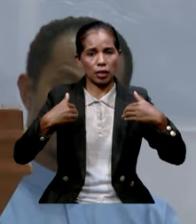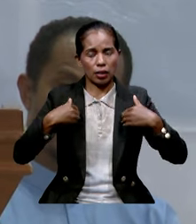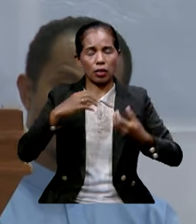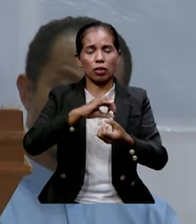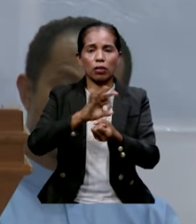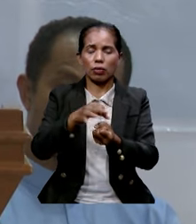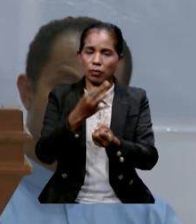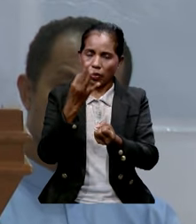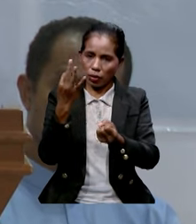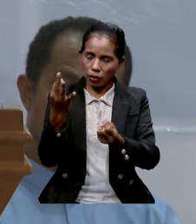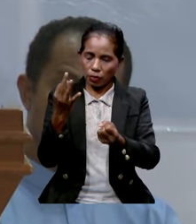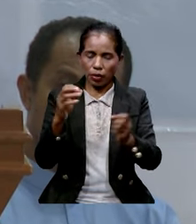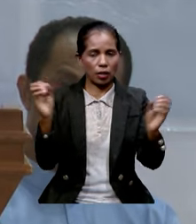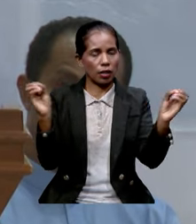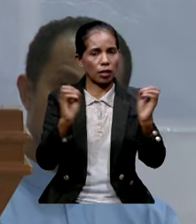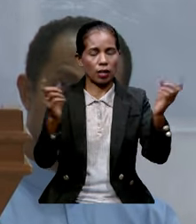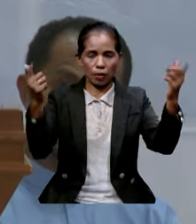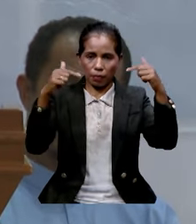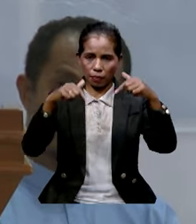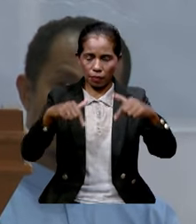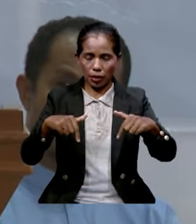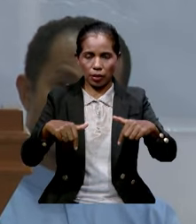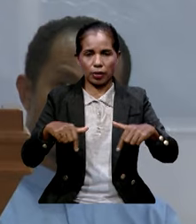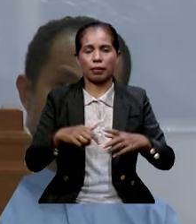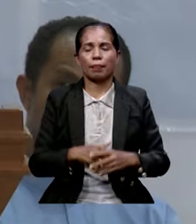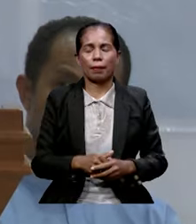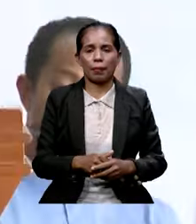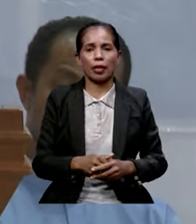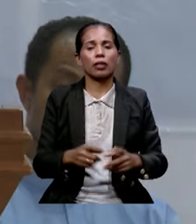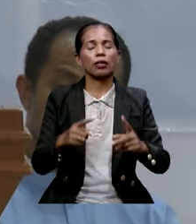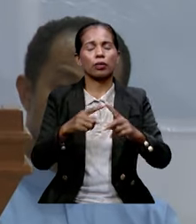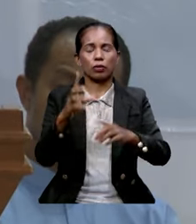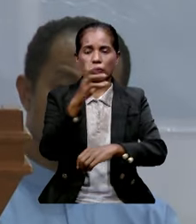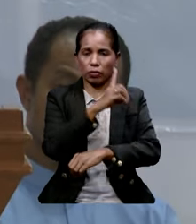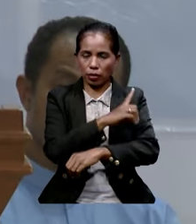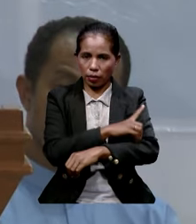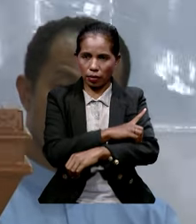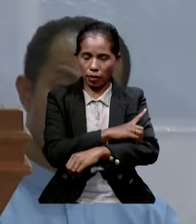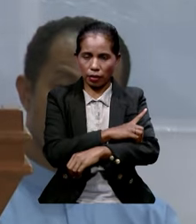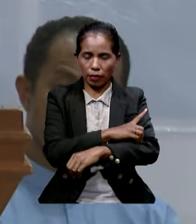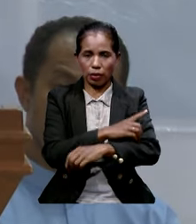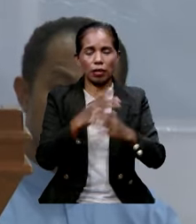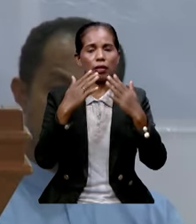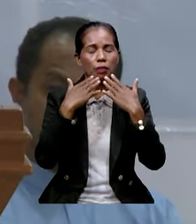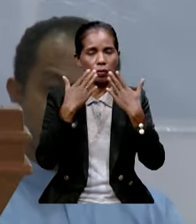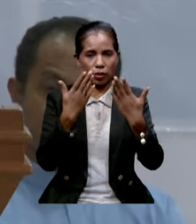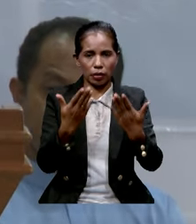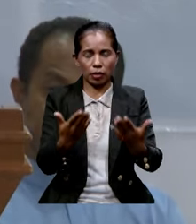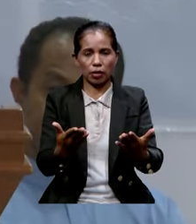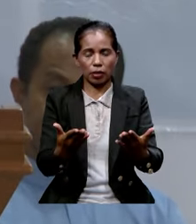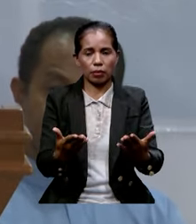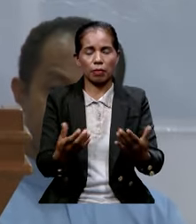Covid-19 não foi realizada. E hoje agradecemos com imensa